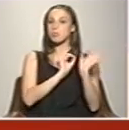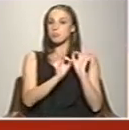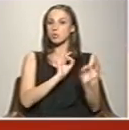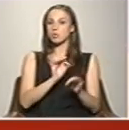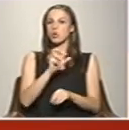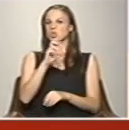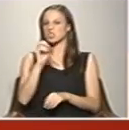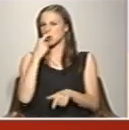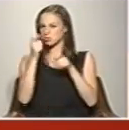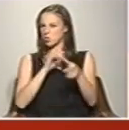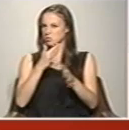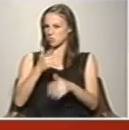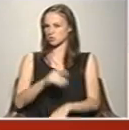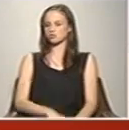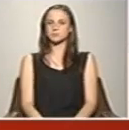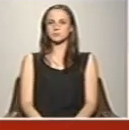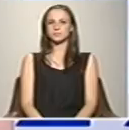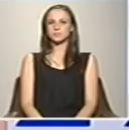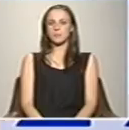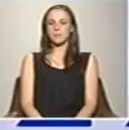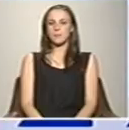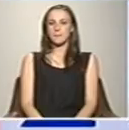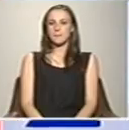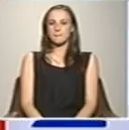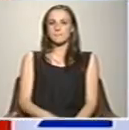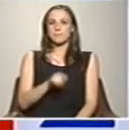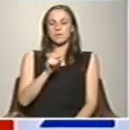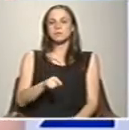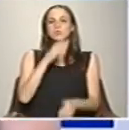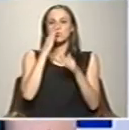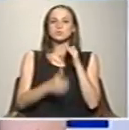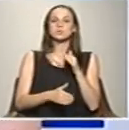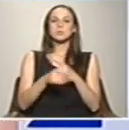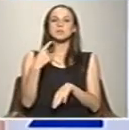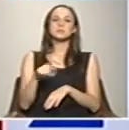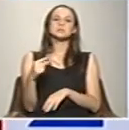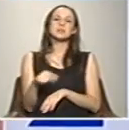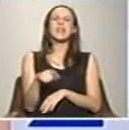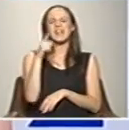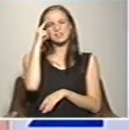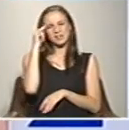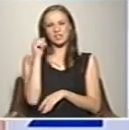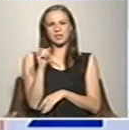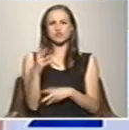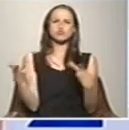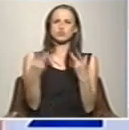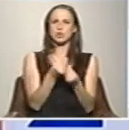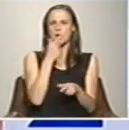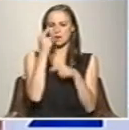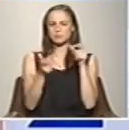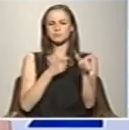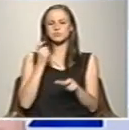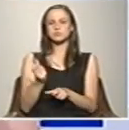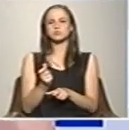cerca de 80 pessoas na faculdade. Uhum. O que é que este acontecimento tem de diferente de outros acontecimentos que também têm um pouco esta ideia, que é juntar pessoas numa